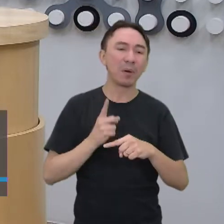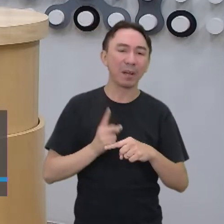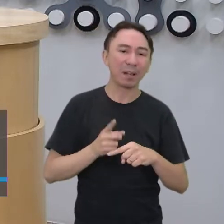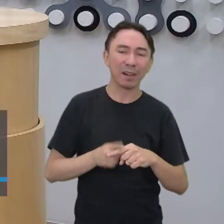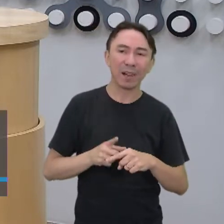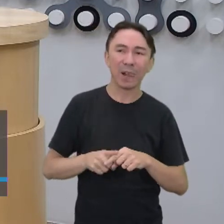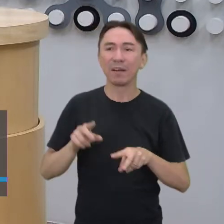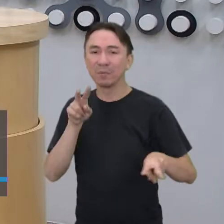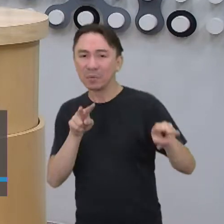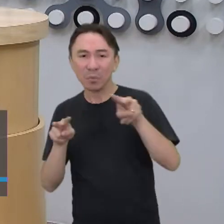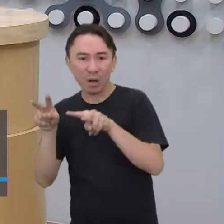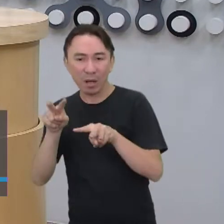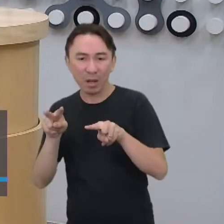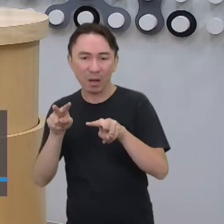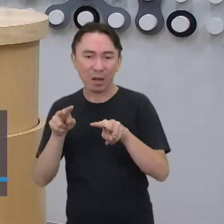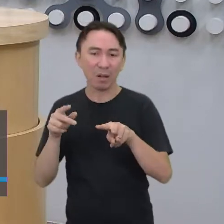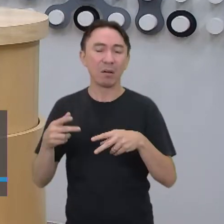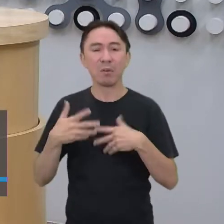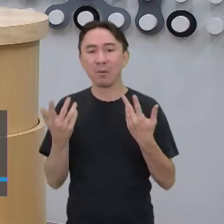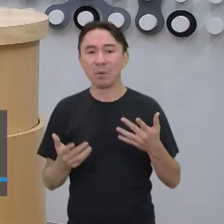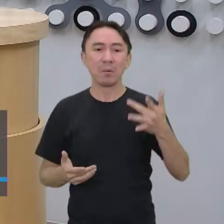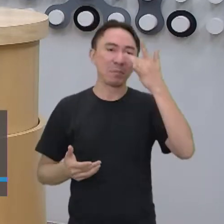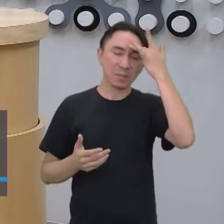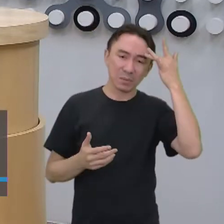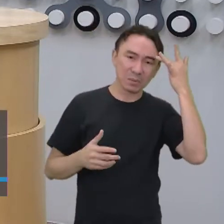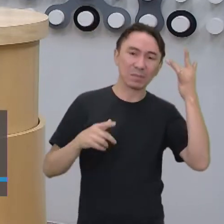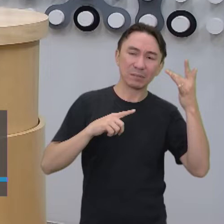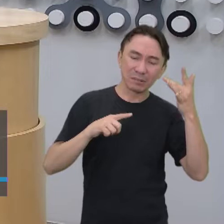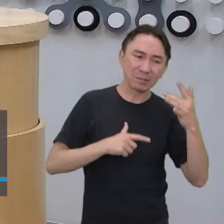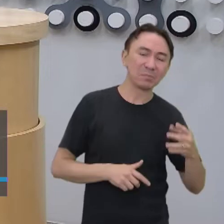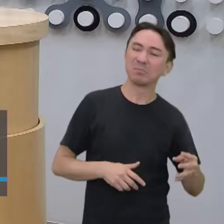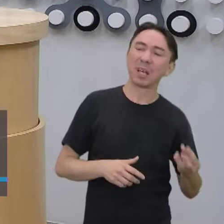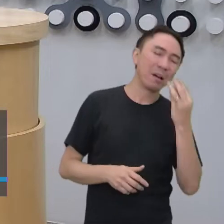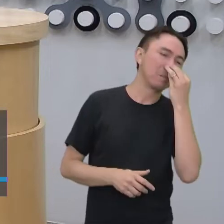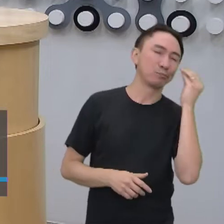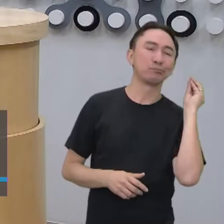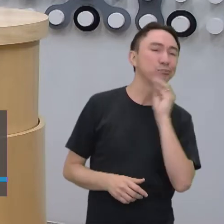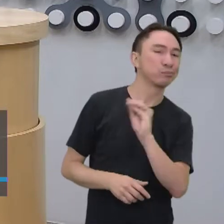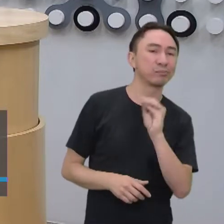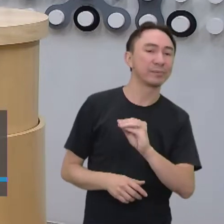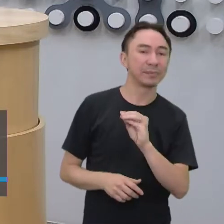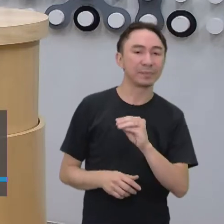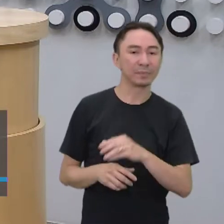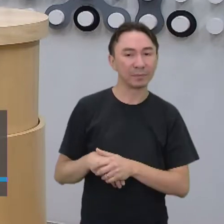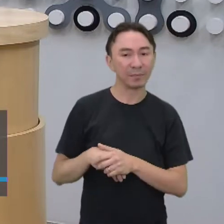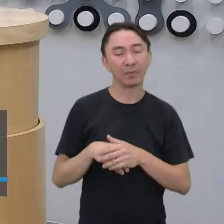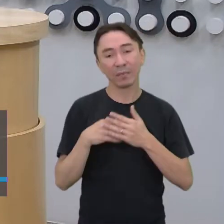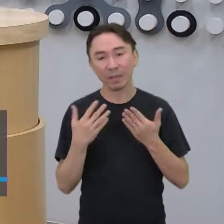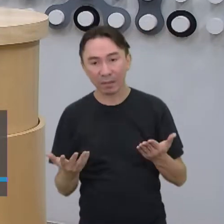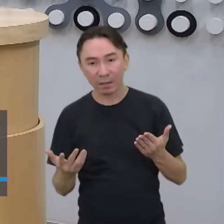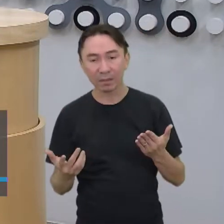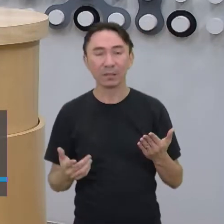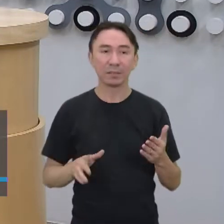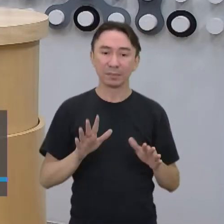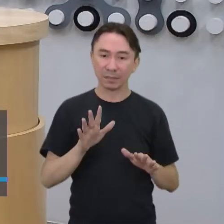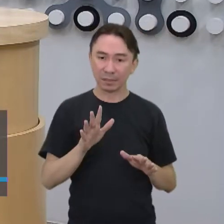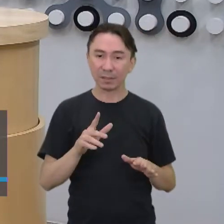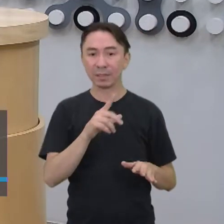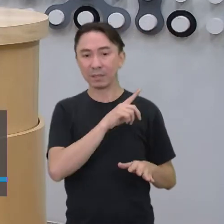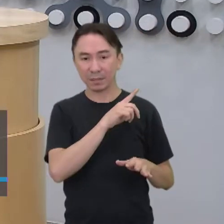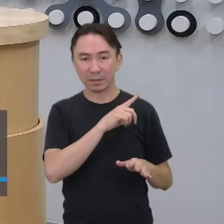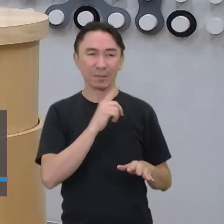de patrocínio ou falta de interesse de quem está assistindo? Porque são esportes legais, então, masculino e feminino. Na verdade, um ponto ele leva ao outro,